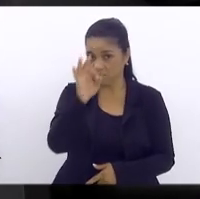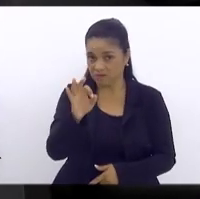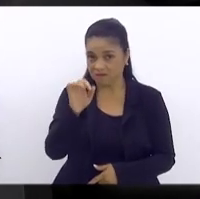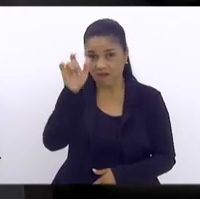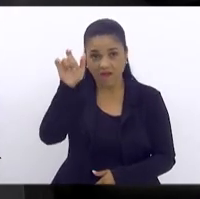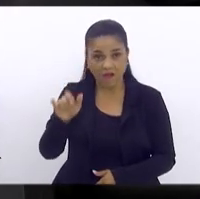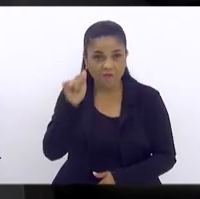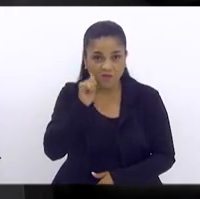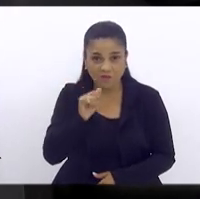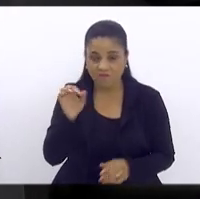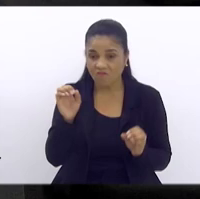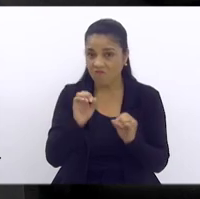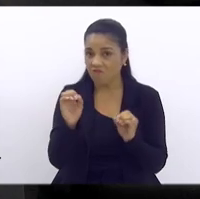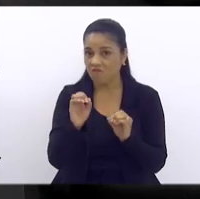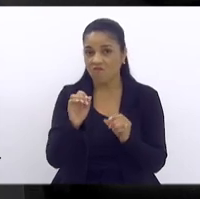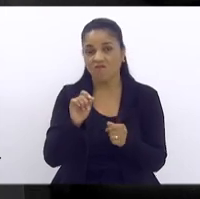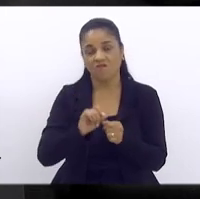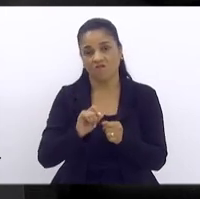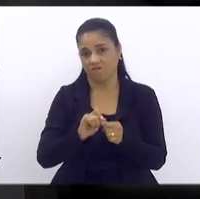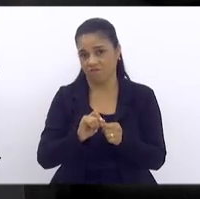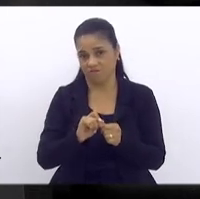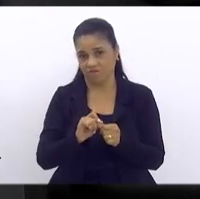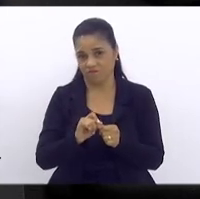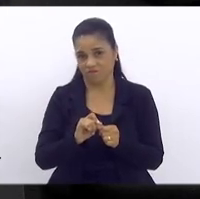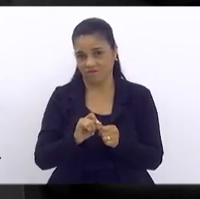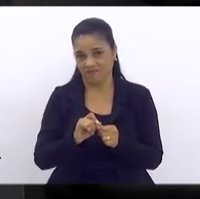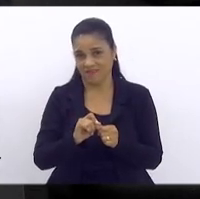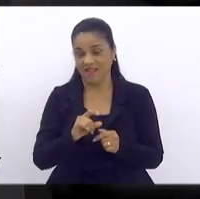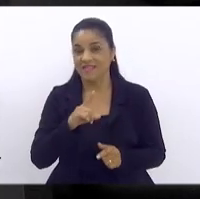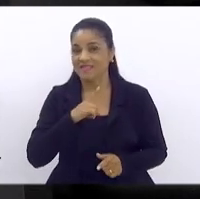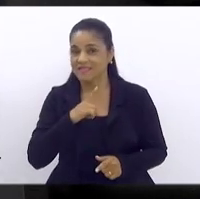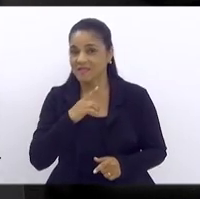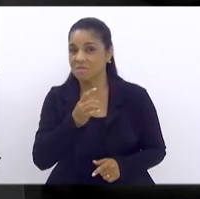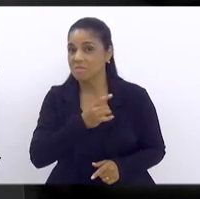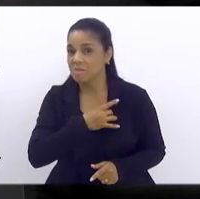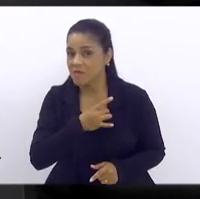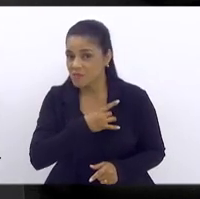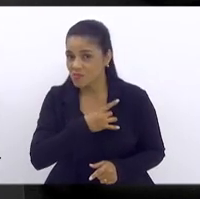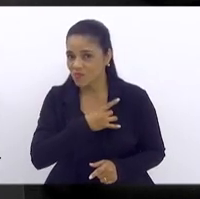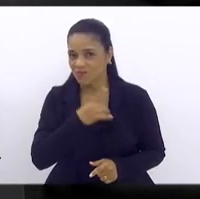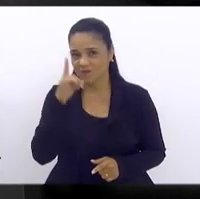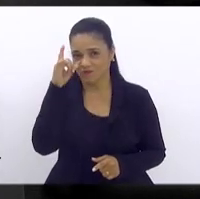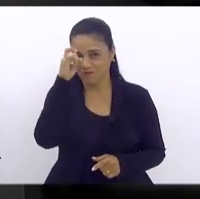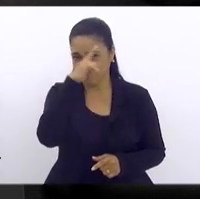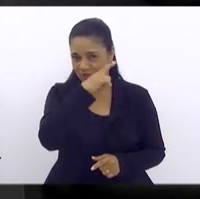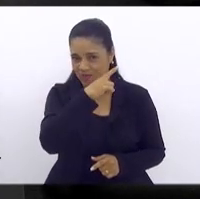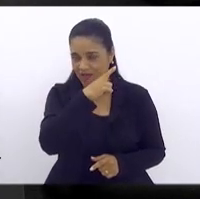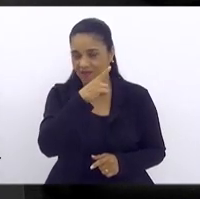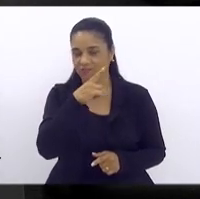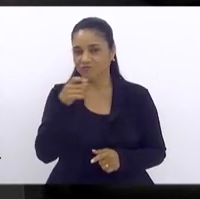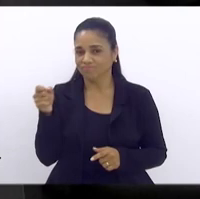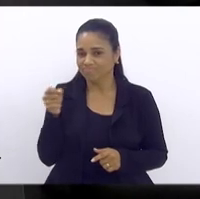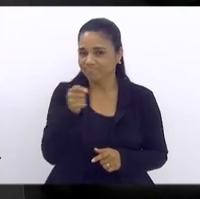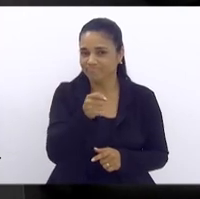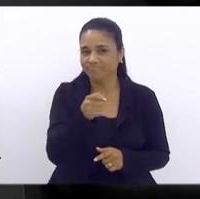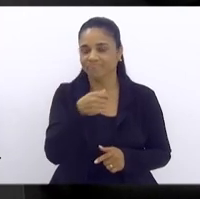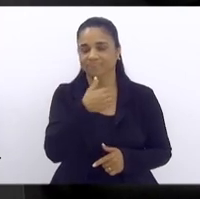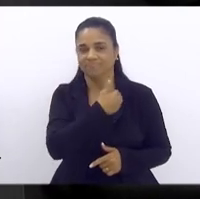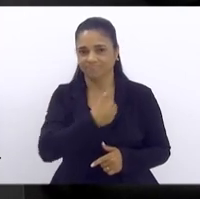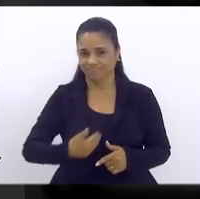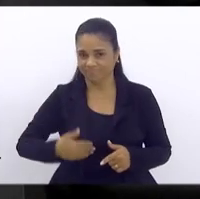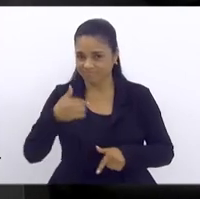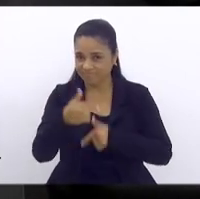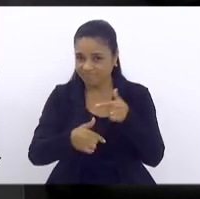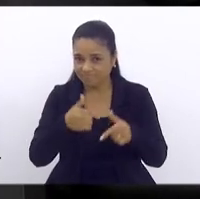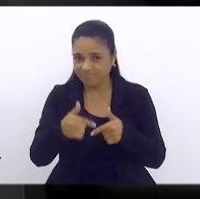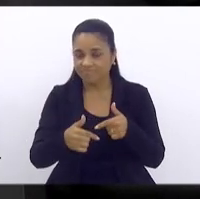nada. Então, ela tem o medo, tem uma dificuldade de acesso ao serviço público. 17%, em média,